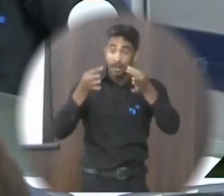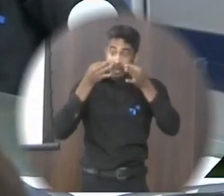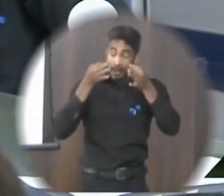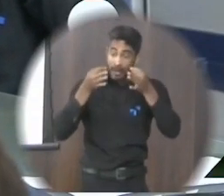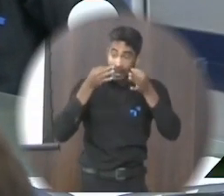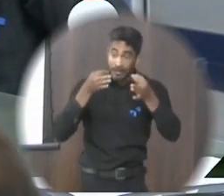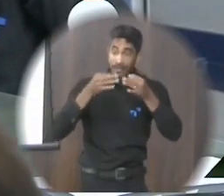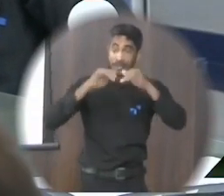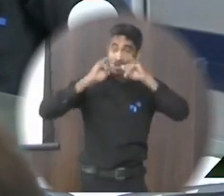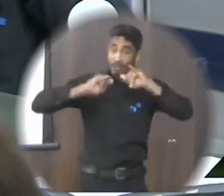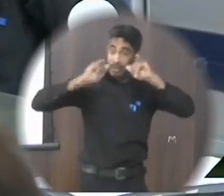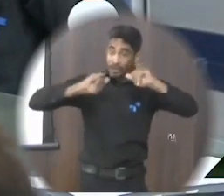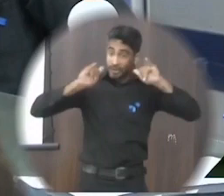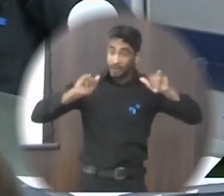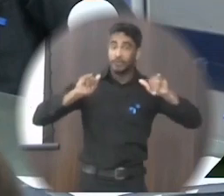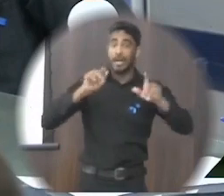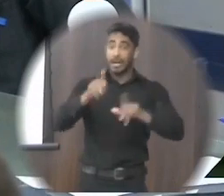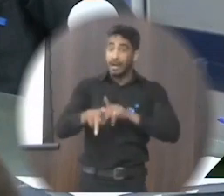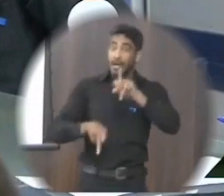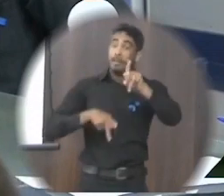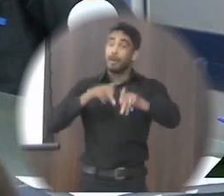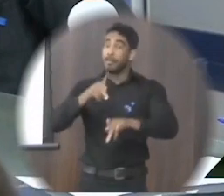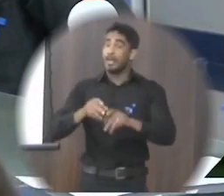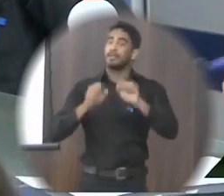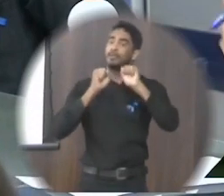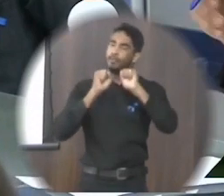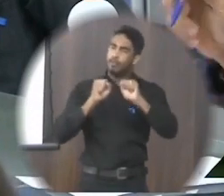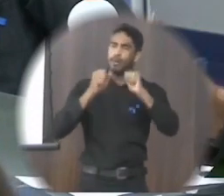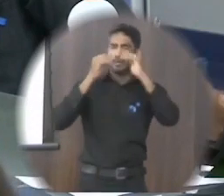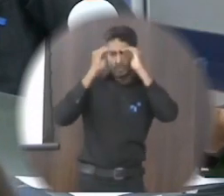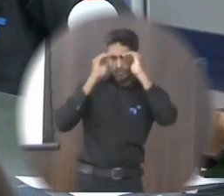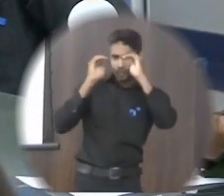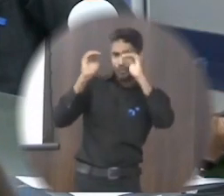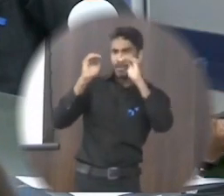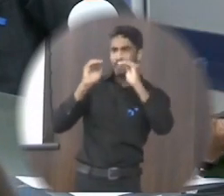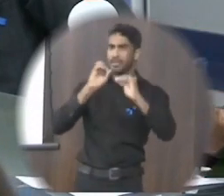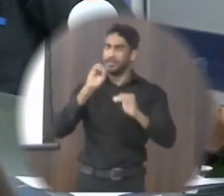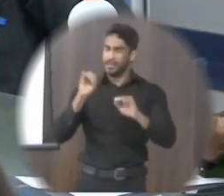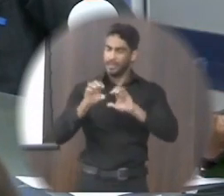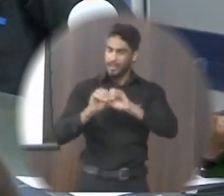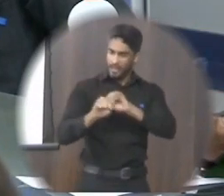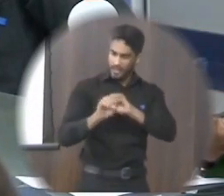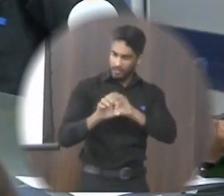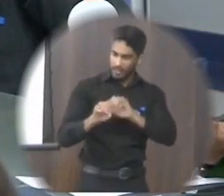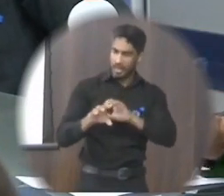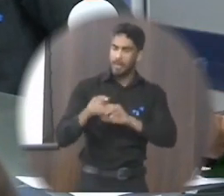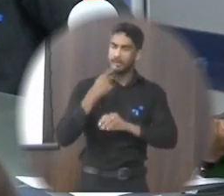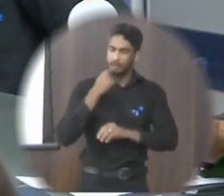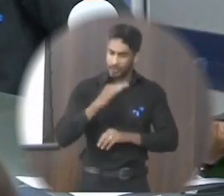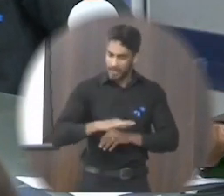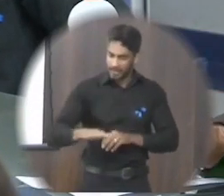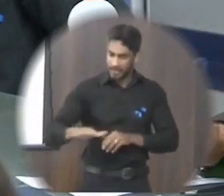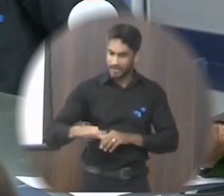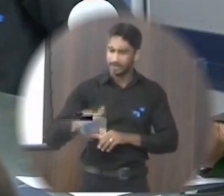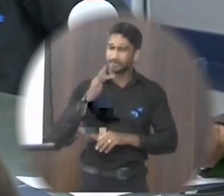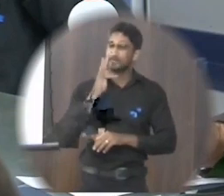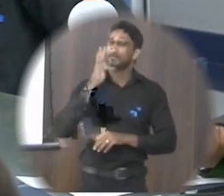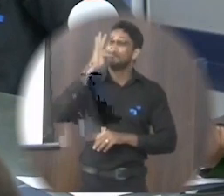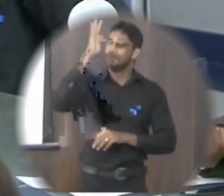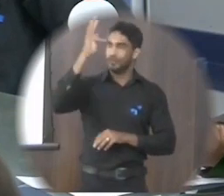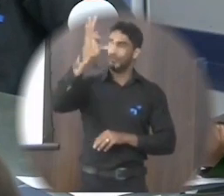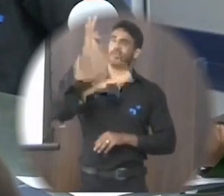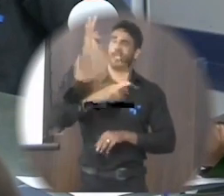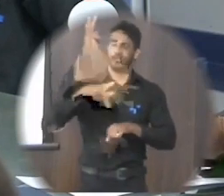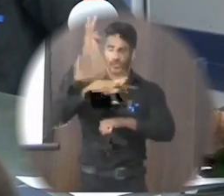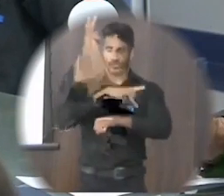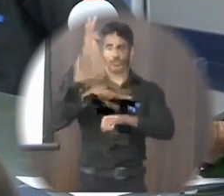nós divulgar bem, para que a população possa nos seguir. E se nós educar bem as nossas crianças, amanhã nós temos um país